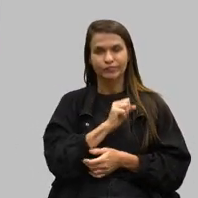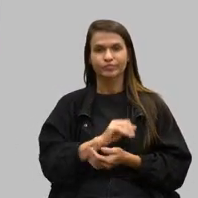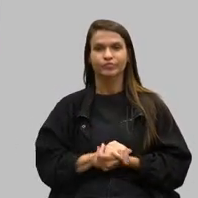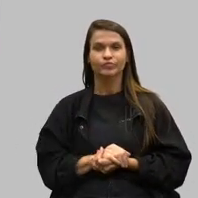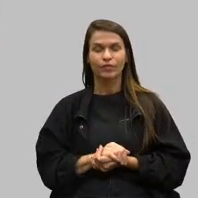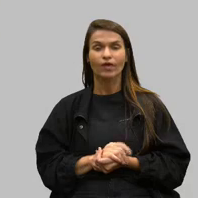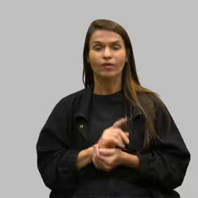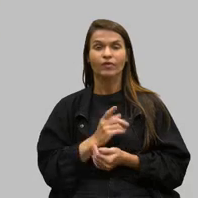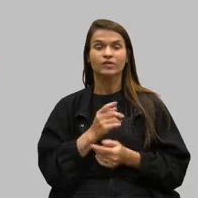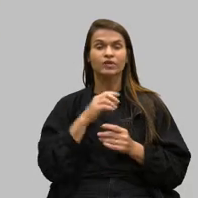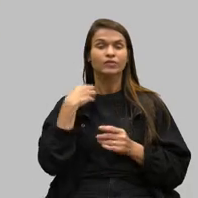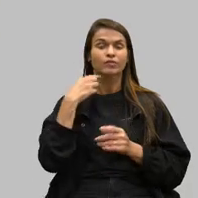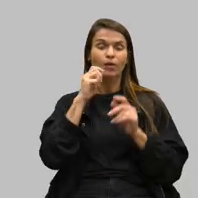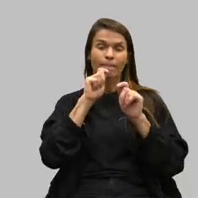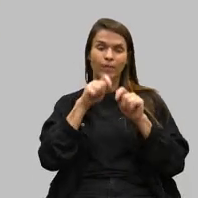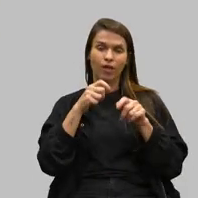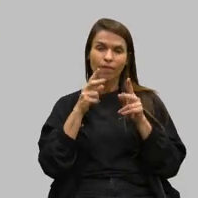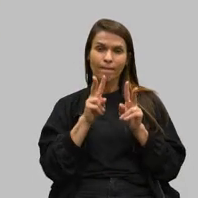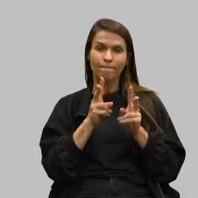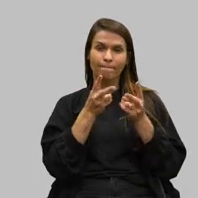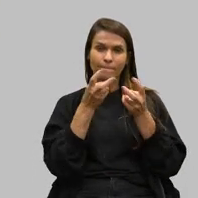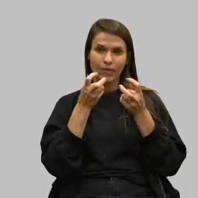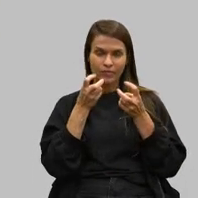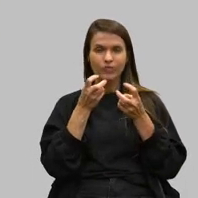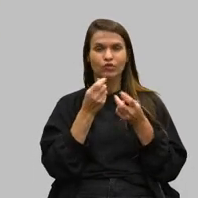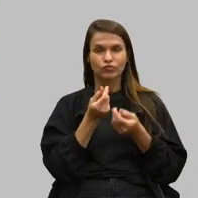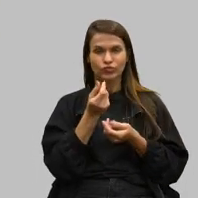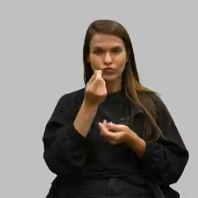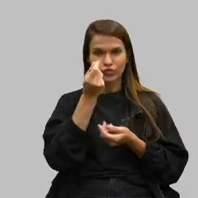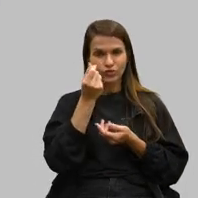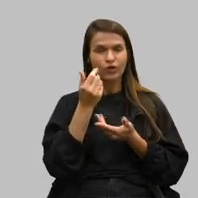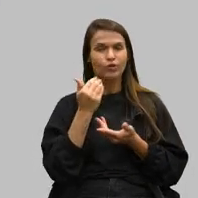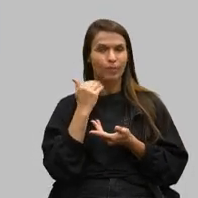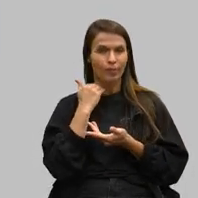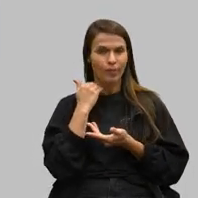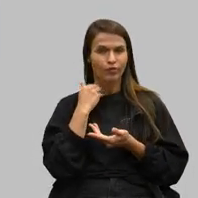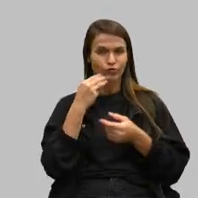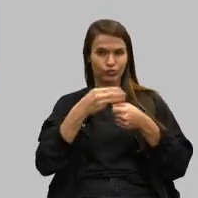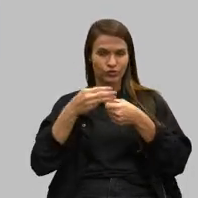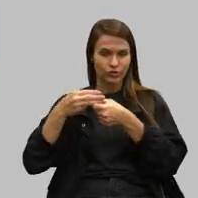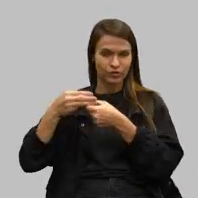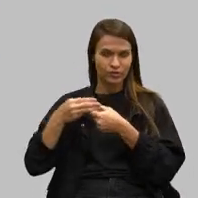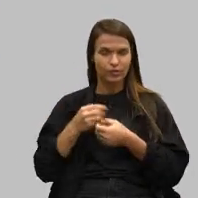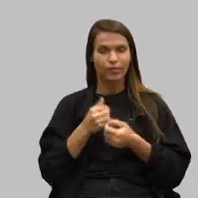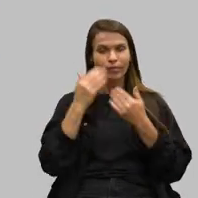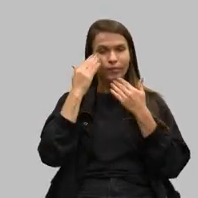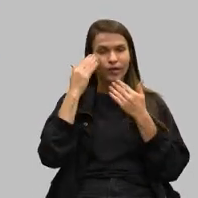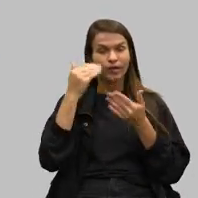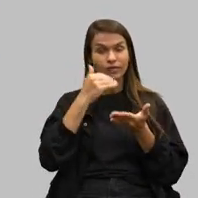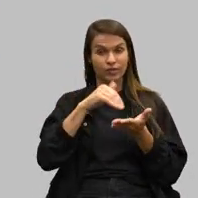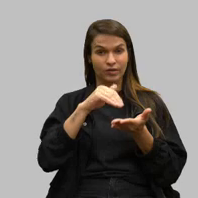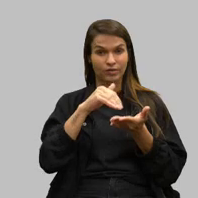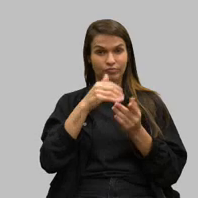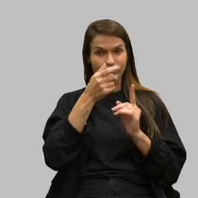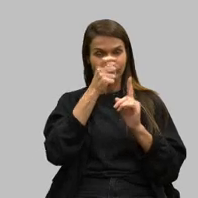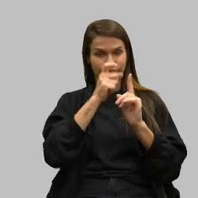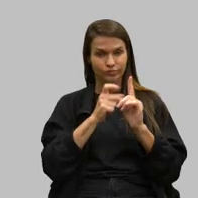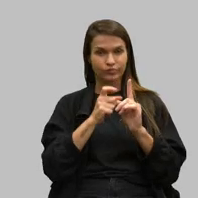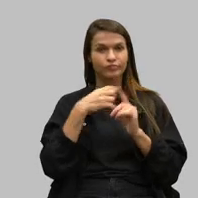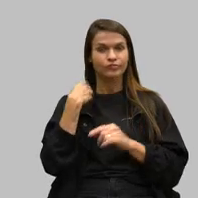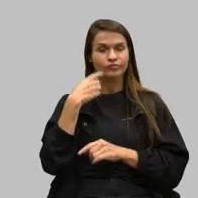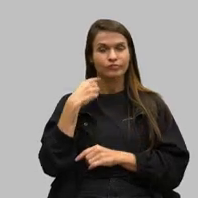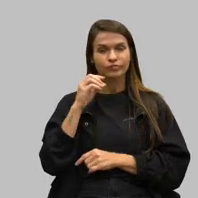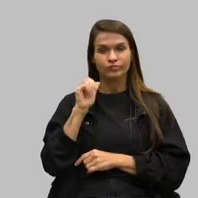você poder ver este ano o dinheiro na conta dos municípios. Obrigado, secretário. Agora, com a palavra, o deputado